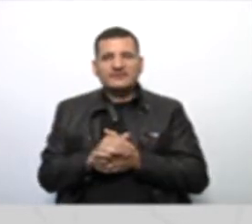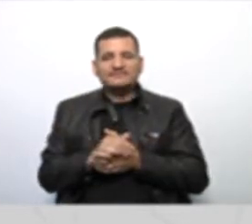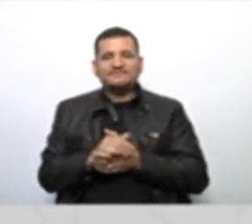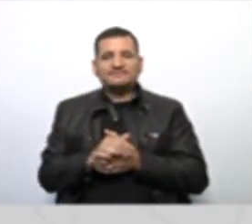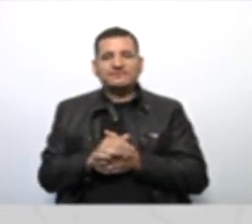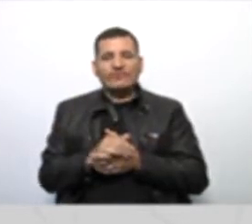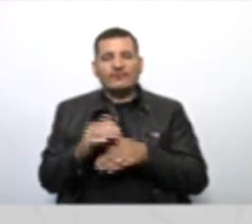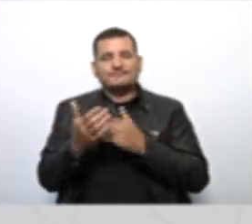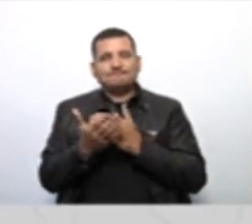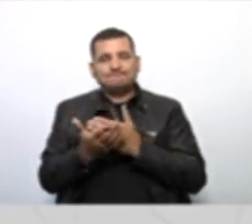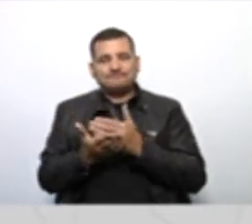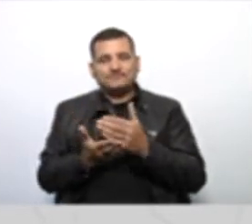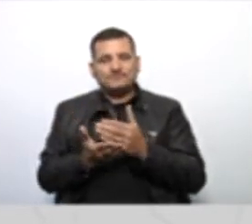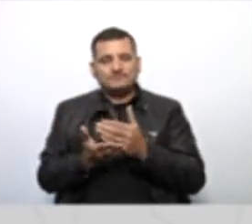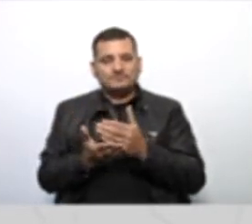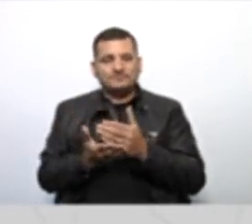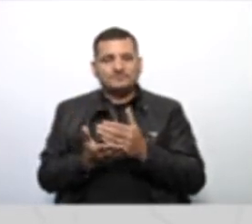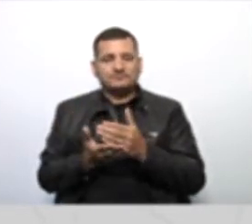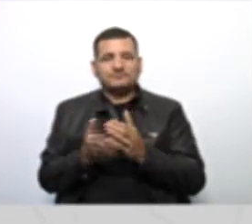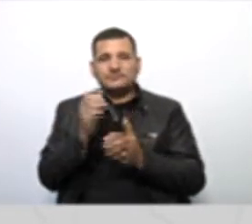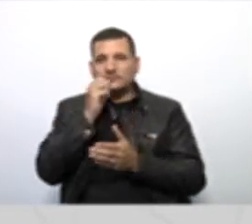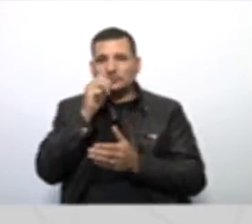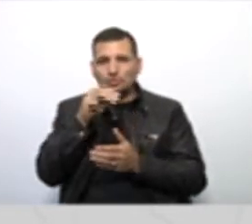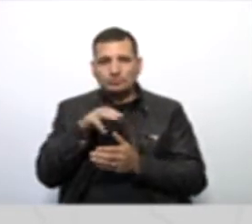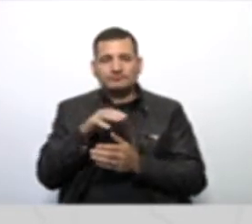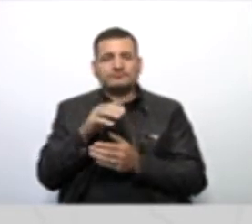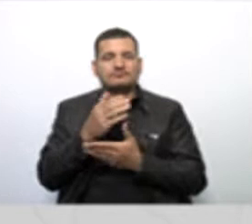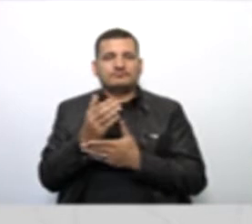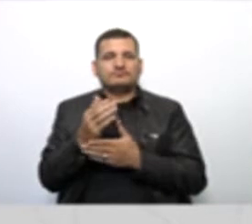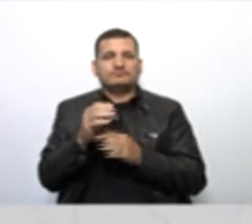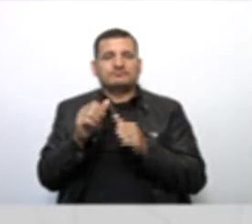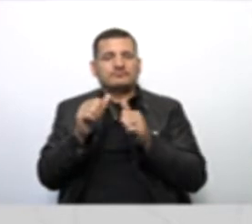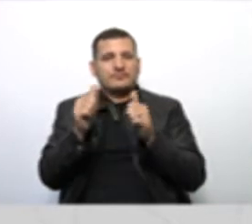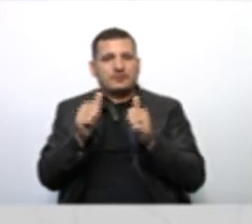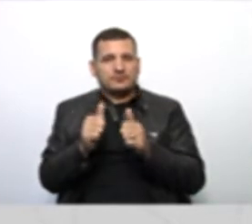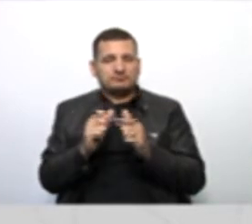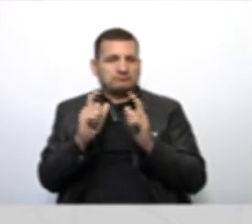a vir o som e as imagens.